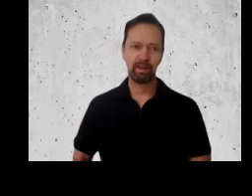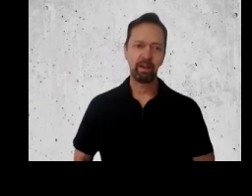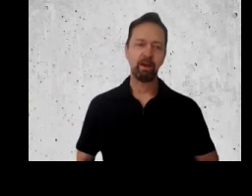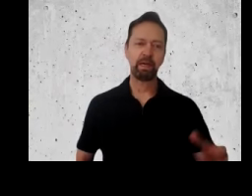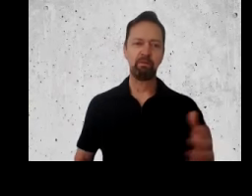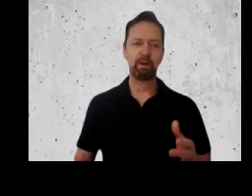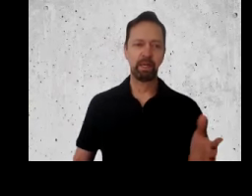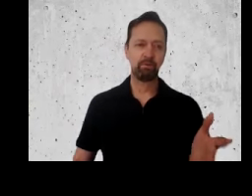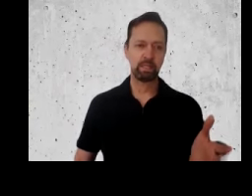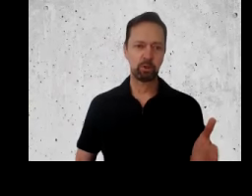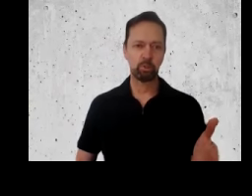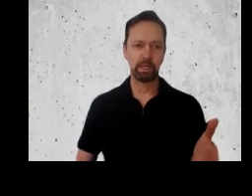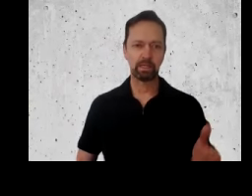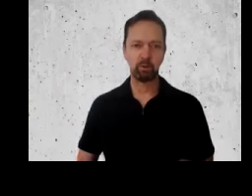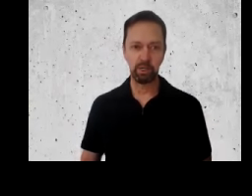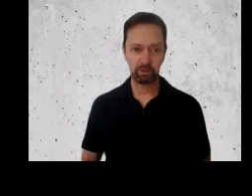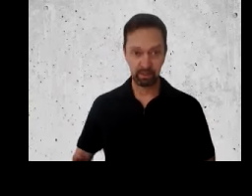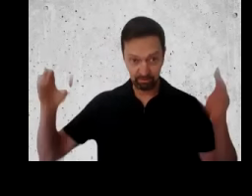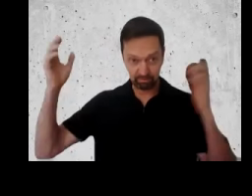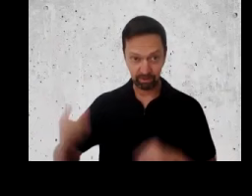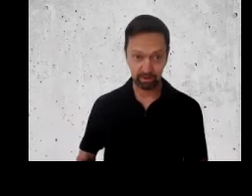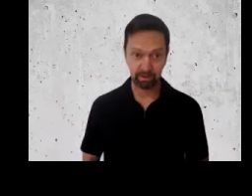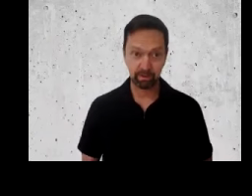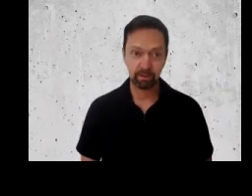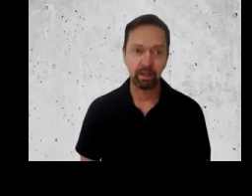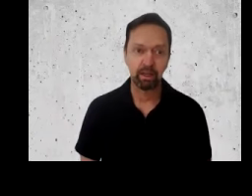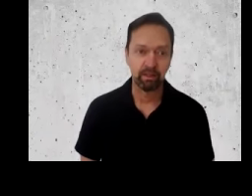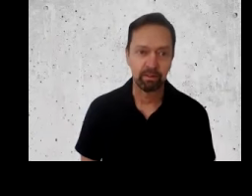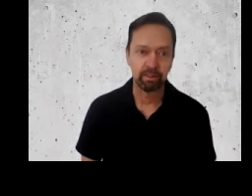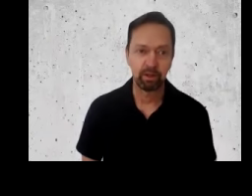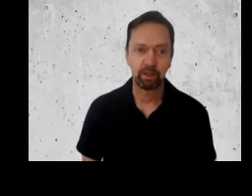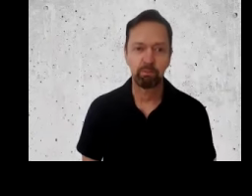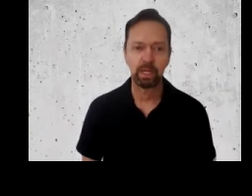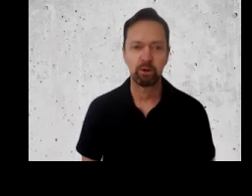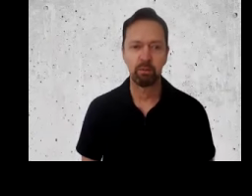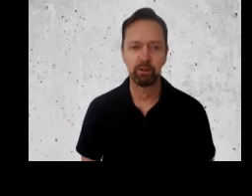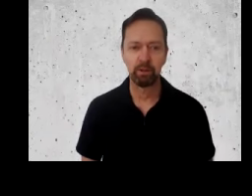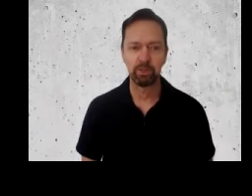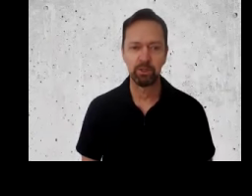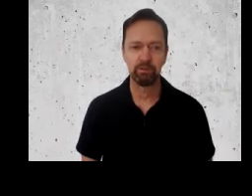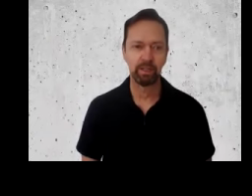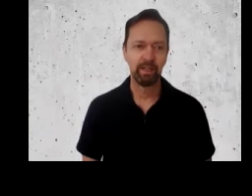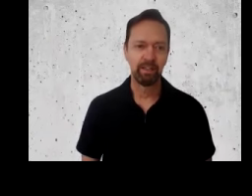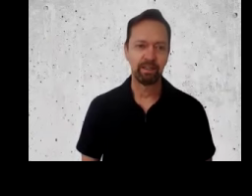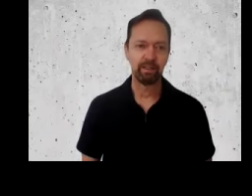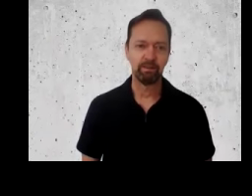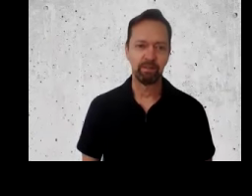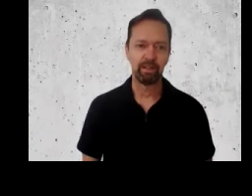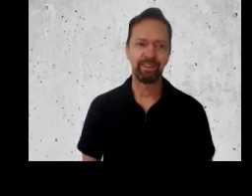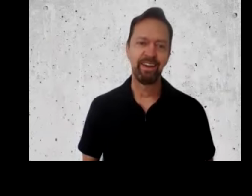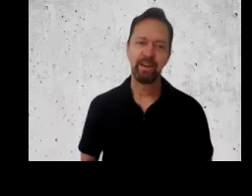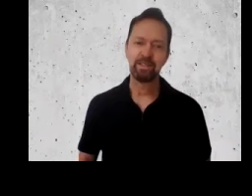sabe. Eu peguei vocês de surpresa com isso, então... vocês tiveram que pentear o cabelo rapidinho